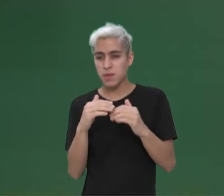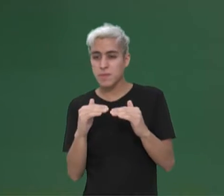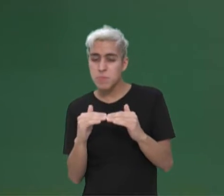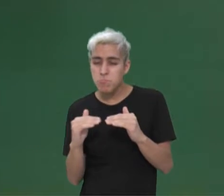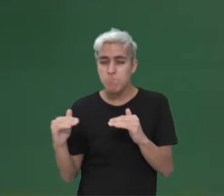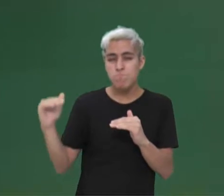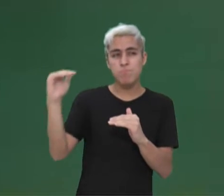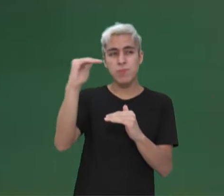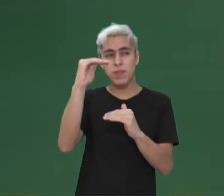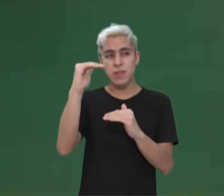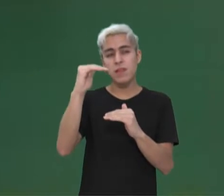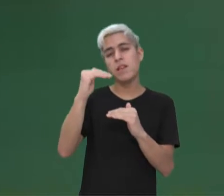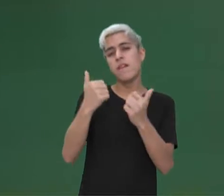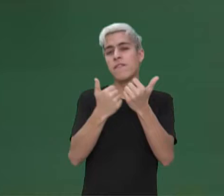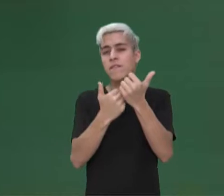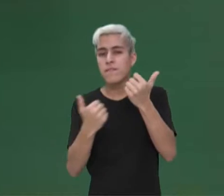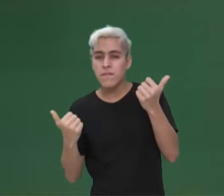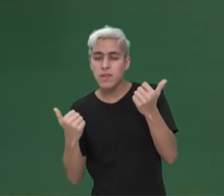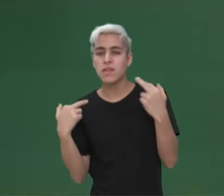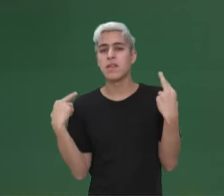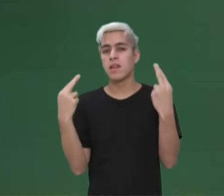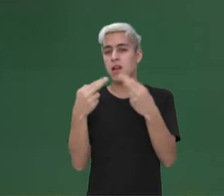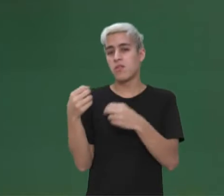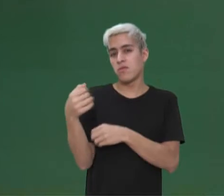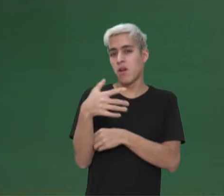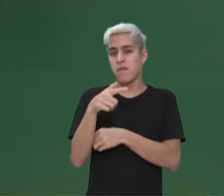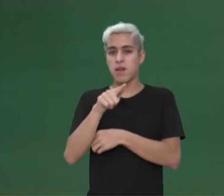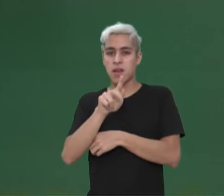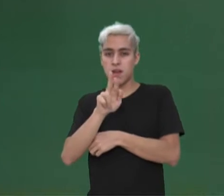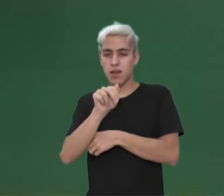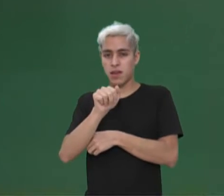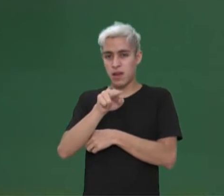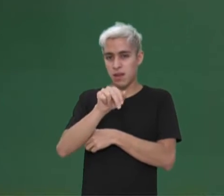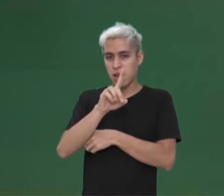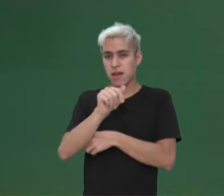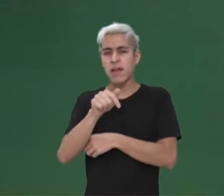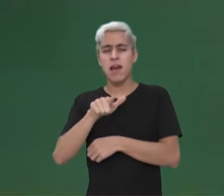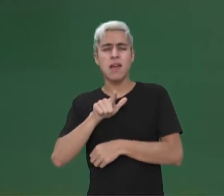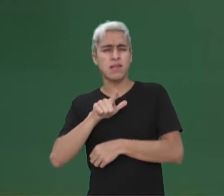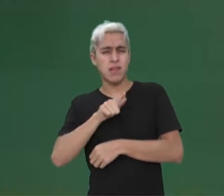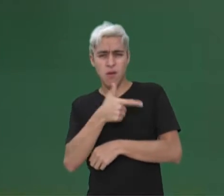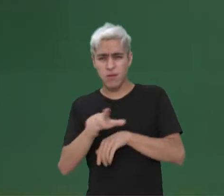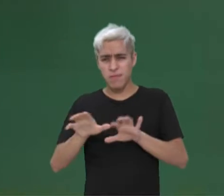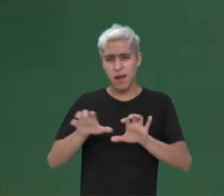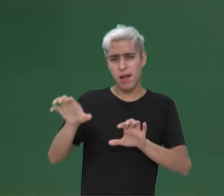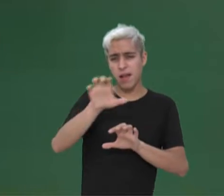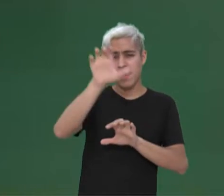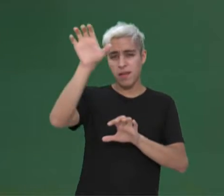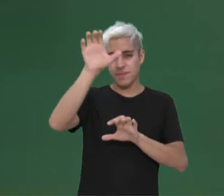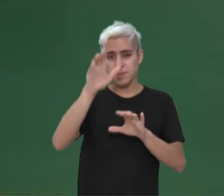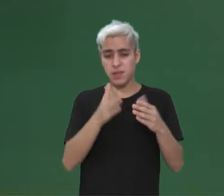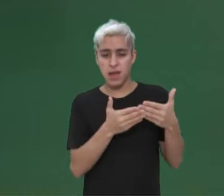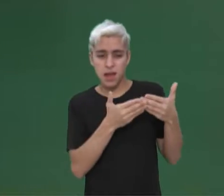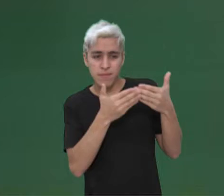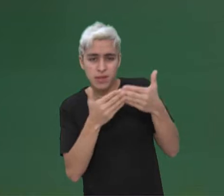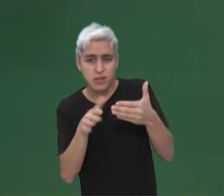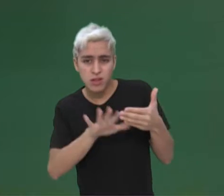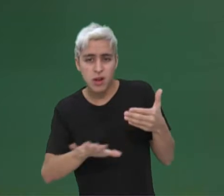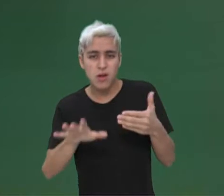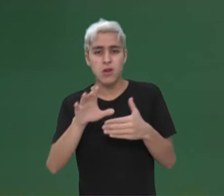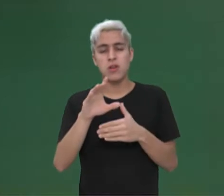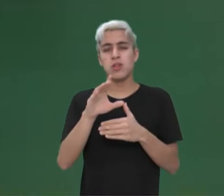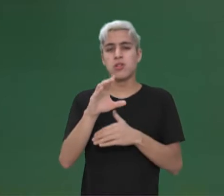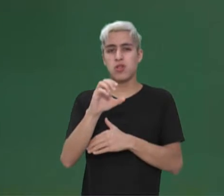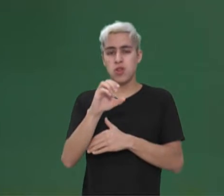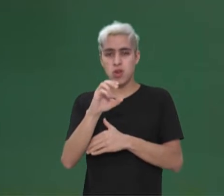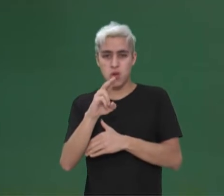cima, vice-reinado da Nova Granada. Repara que tem outras regiões. A Capitania Geral de Cuba, Capitania Geral